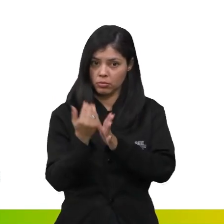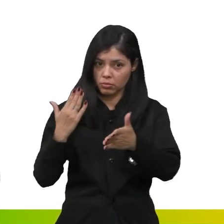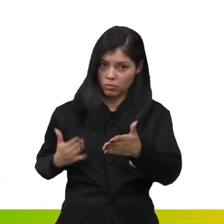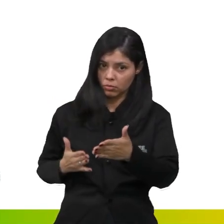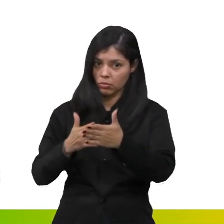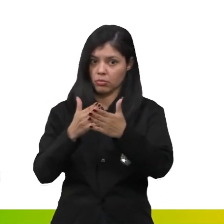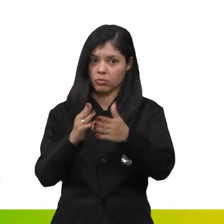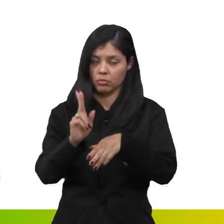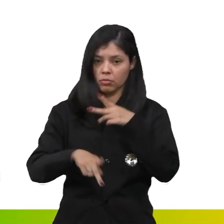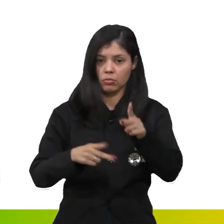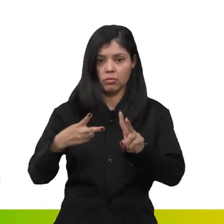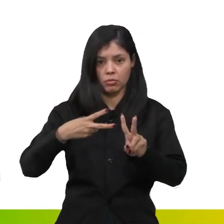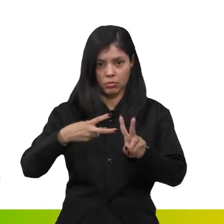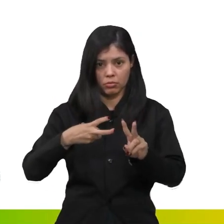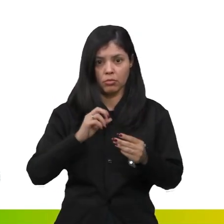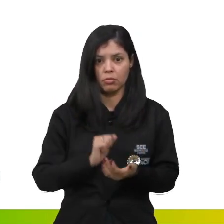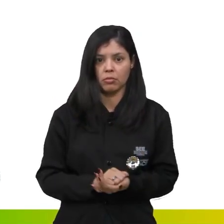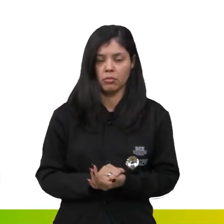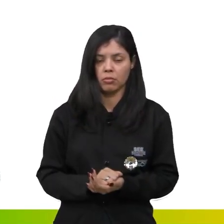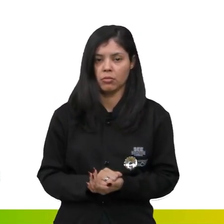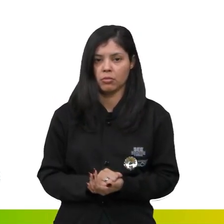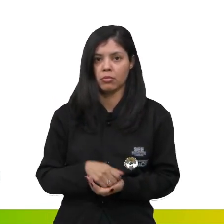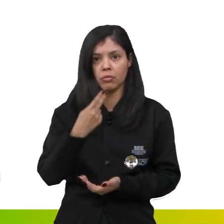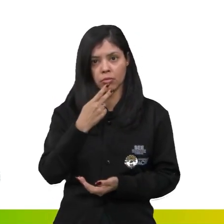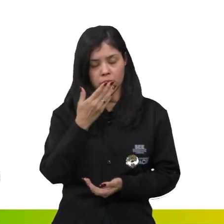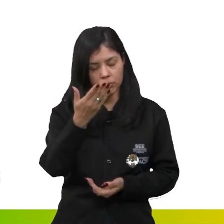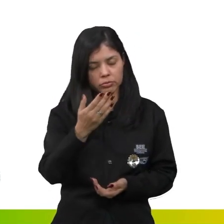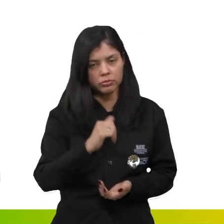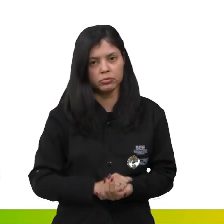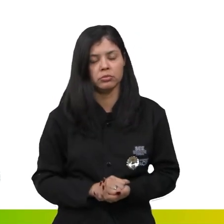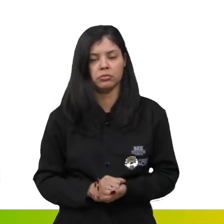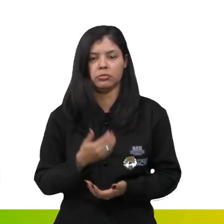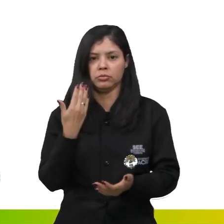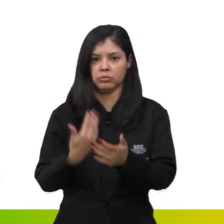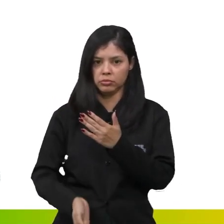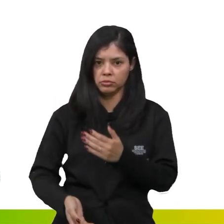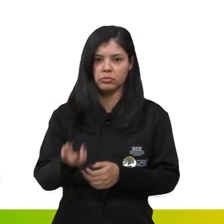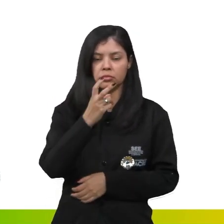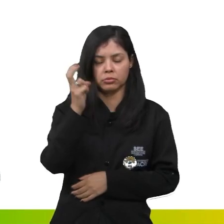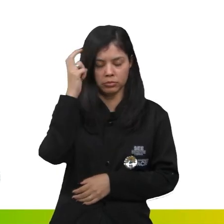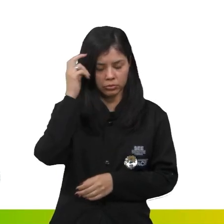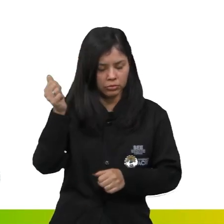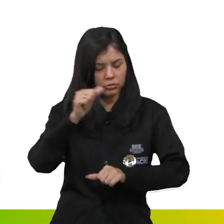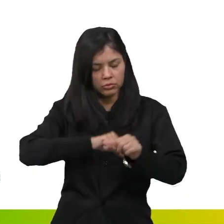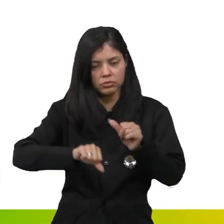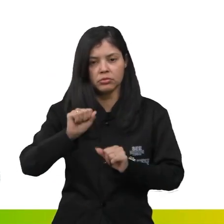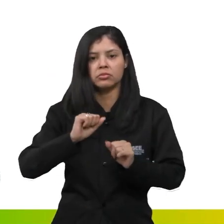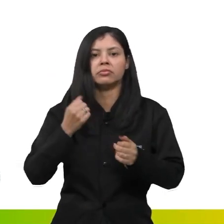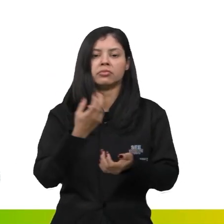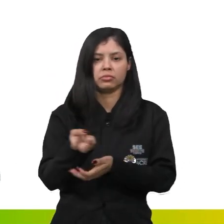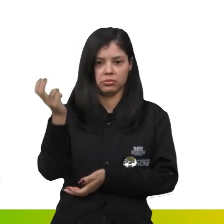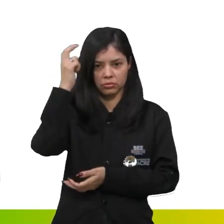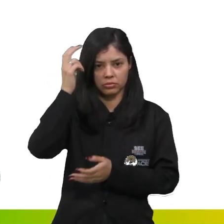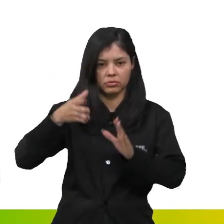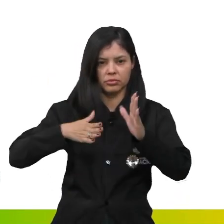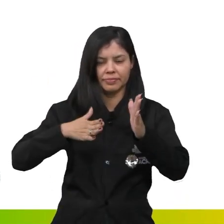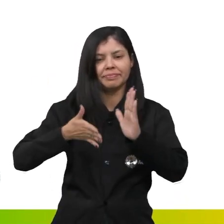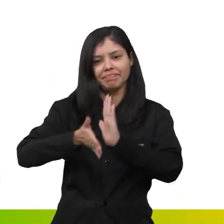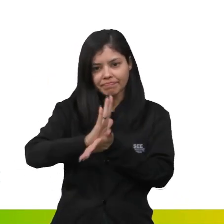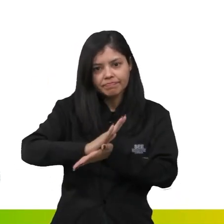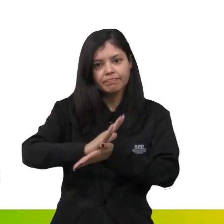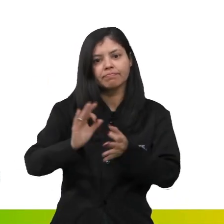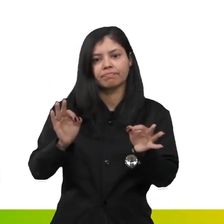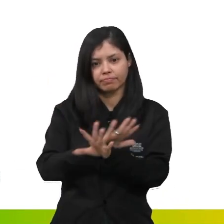impacto, primeiro, na população indígena, falei isso com vocês, não é? As perdas culturais, as mudanças culturais, o extermínio de povos